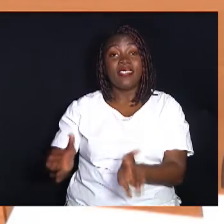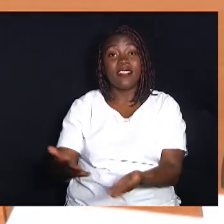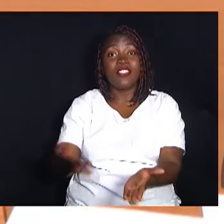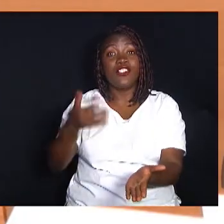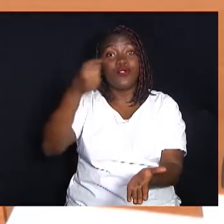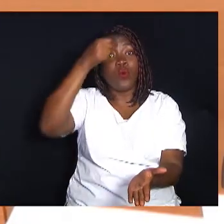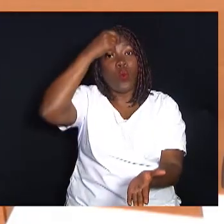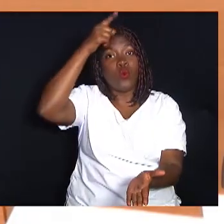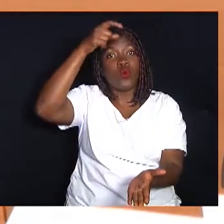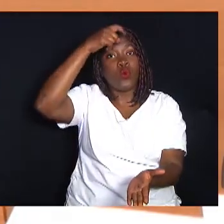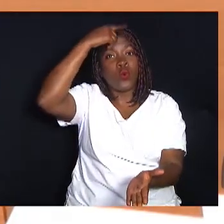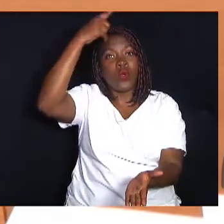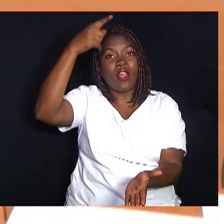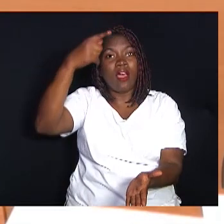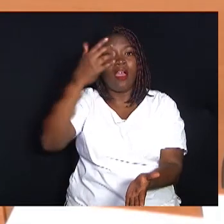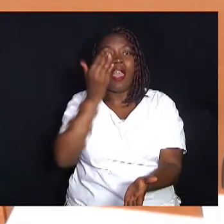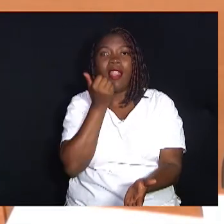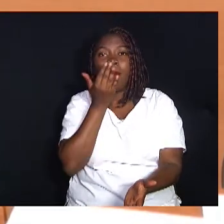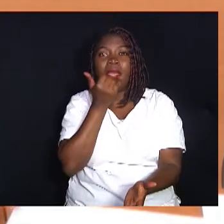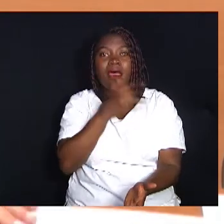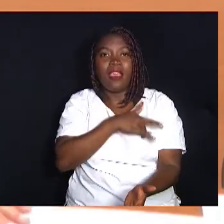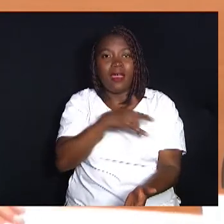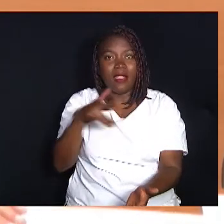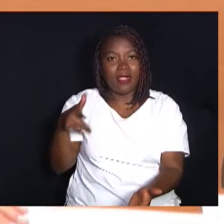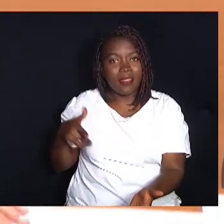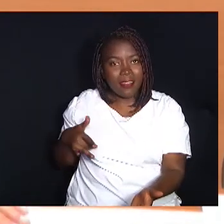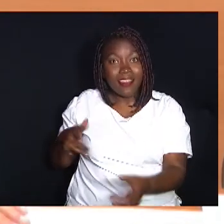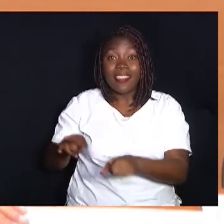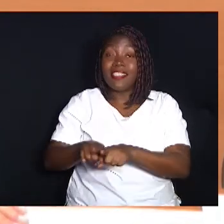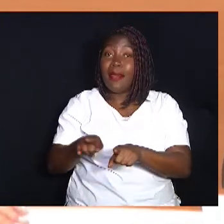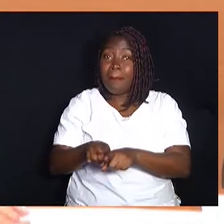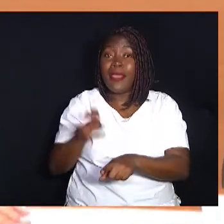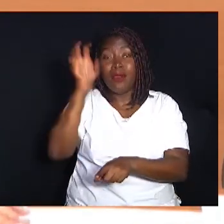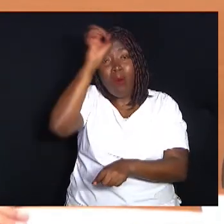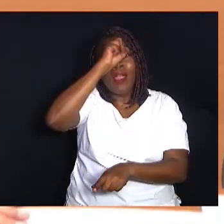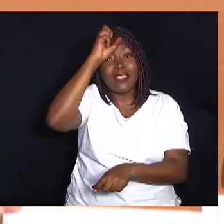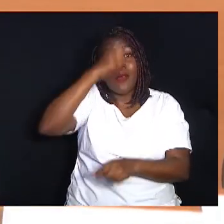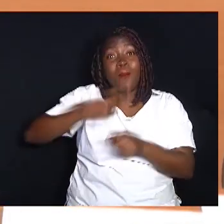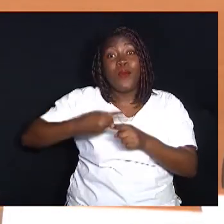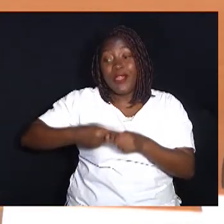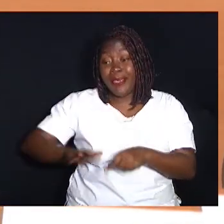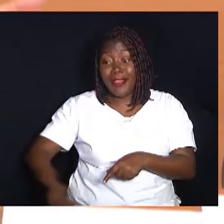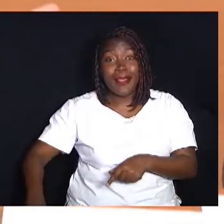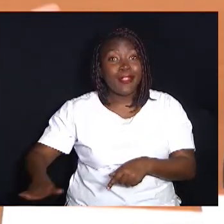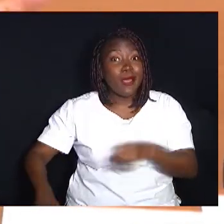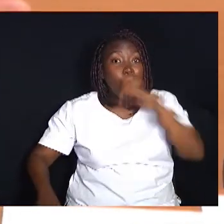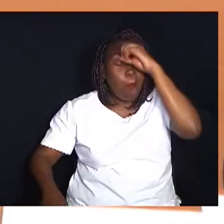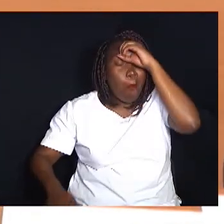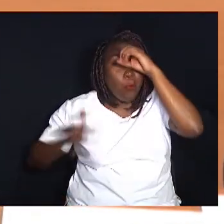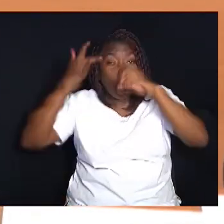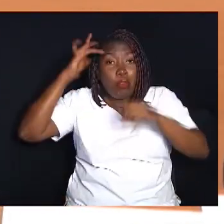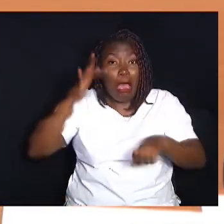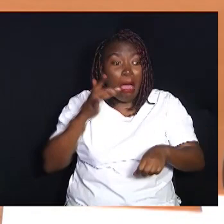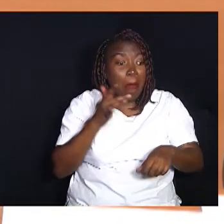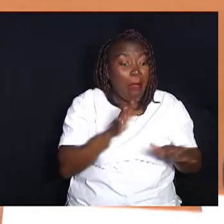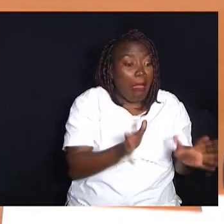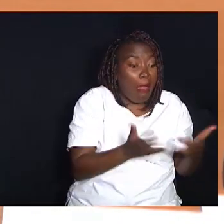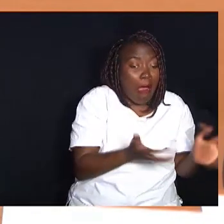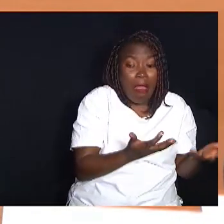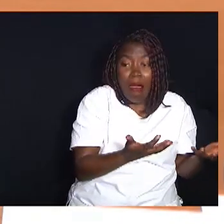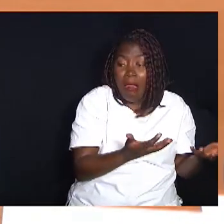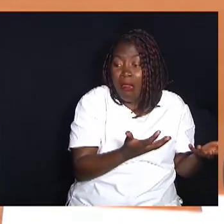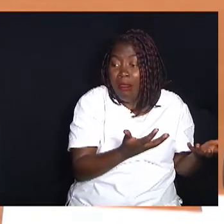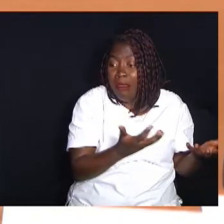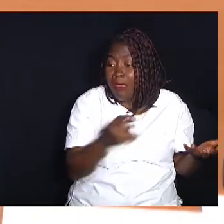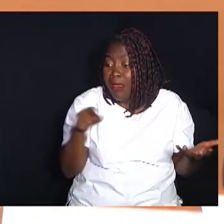de alimentos, alimentação saudável, e também eles conhecerem, né, porque as crianças hoje em dia não sabem diferenciar um pé de alface de um pé